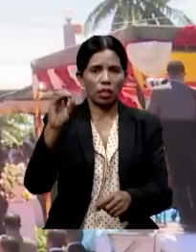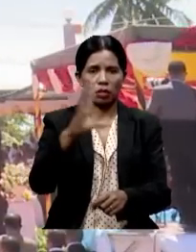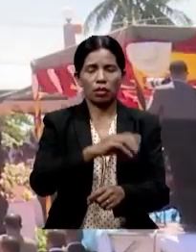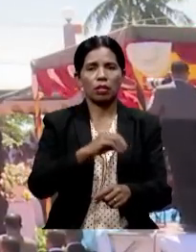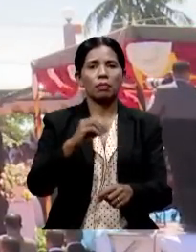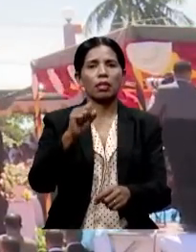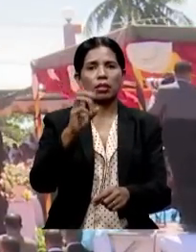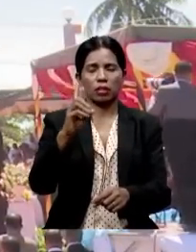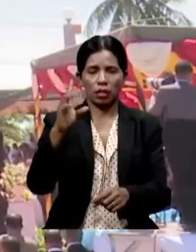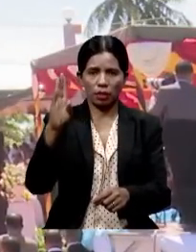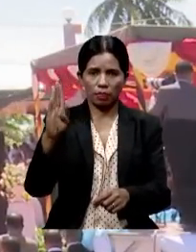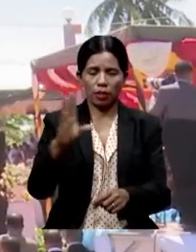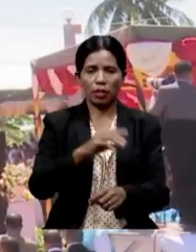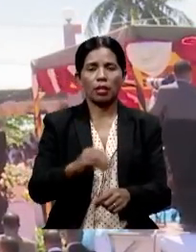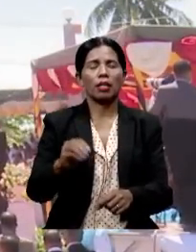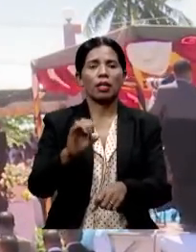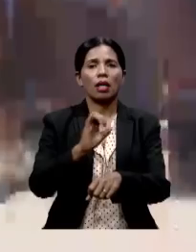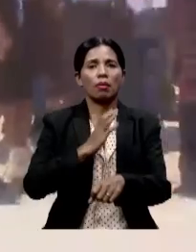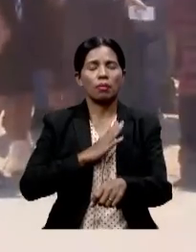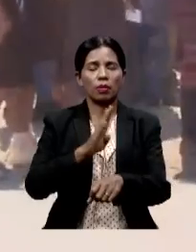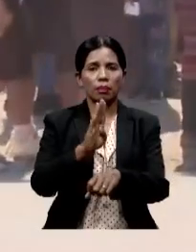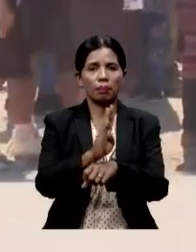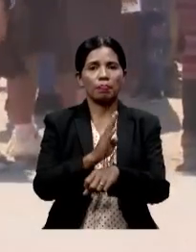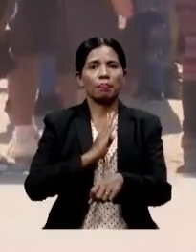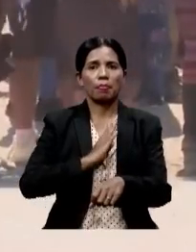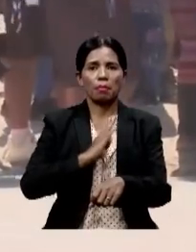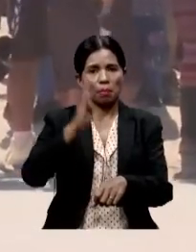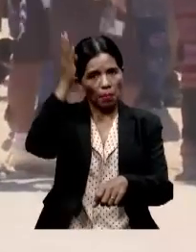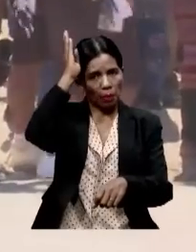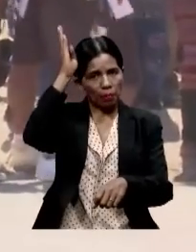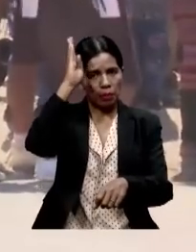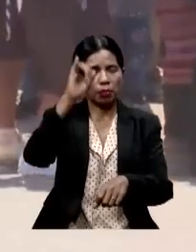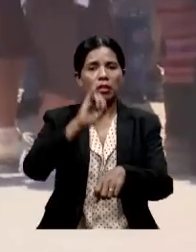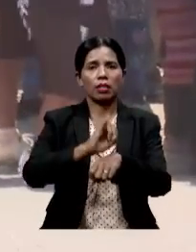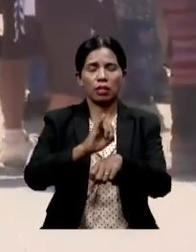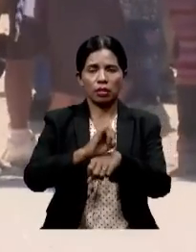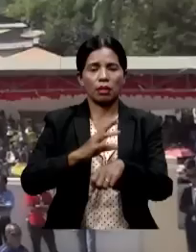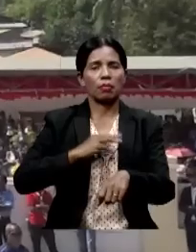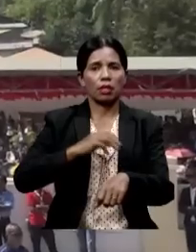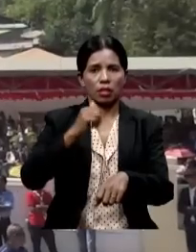Silva, STB, bispo diocese Maliana, Dom Norberto do Amaral, no bispo Rusi